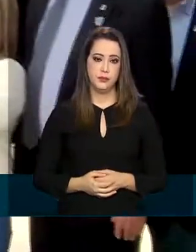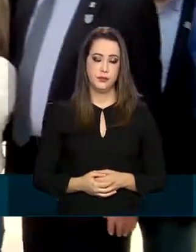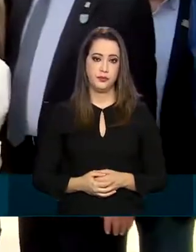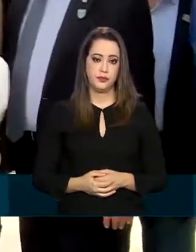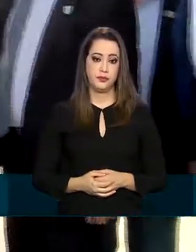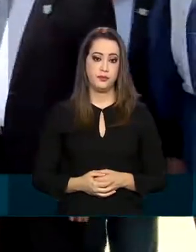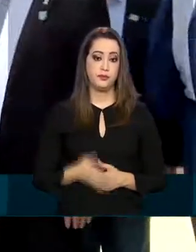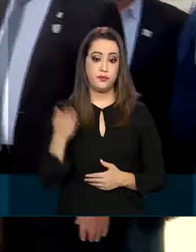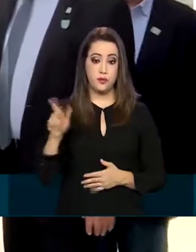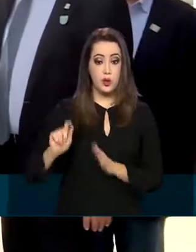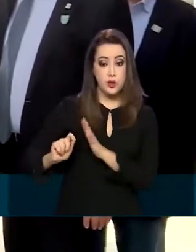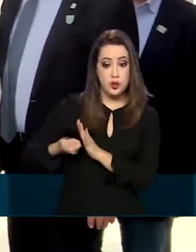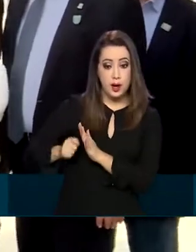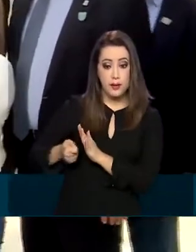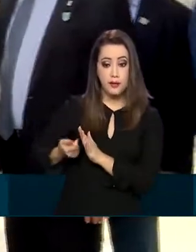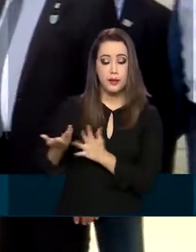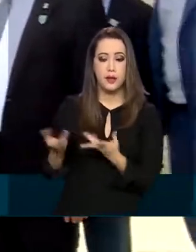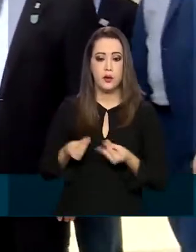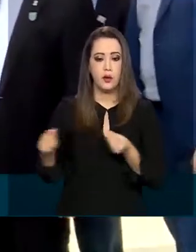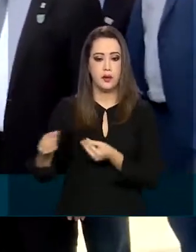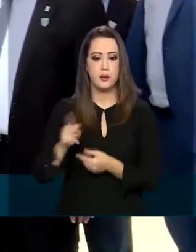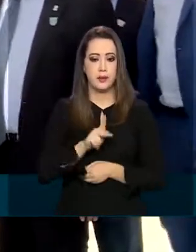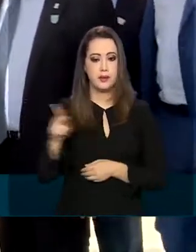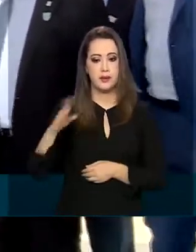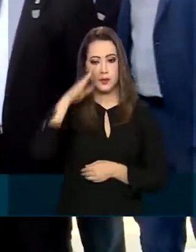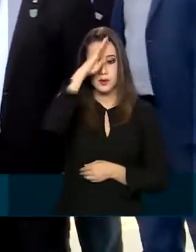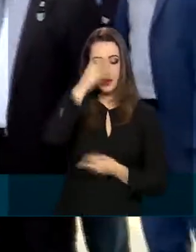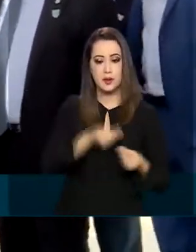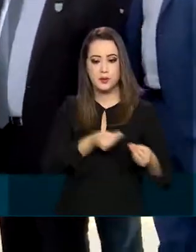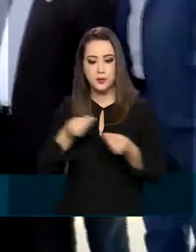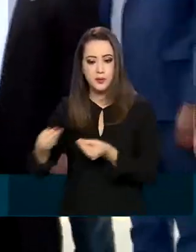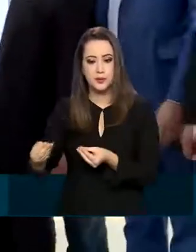Então, ela recebe as chaves da mão do presidente Jair Bolsonaro.